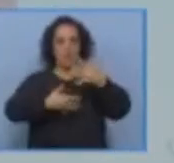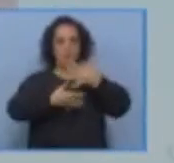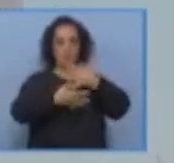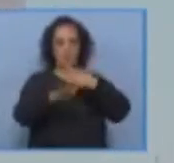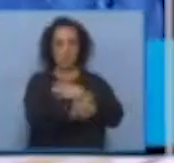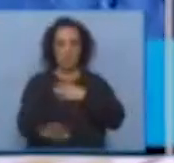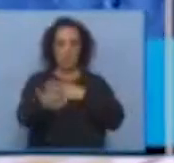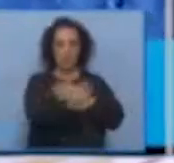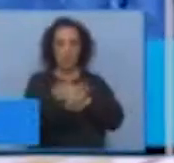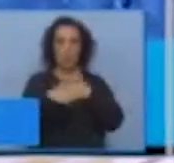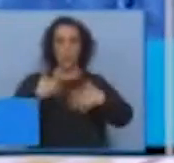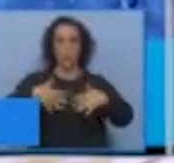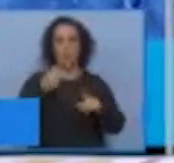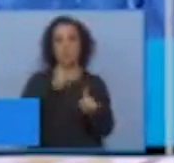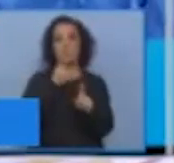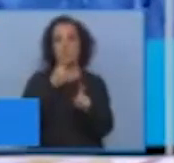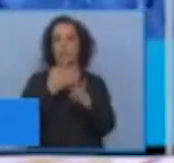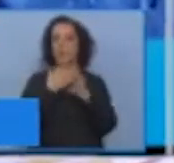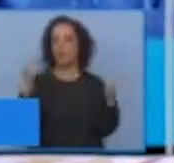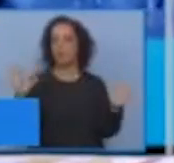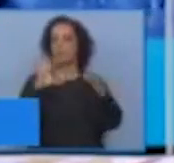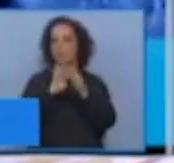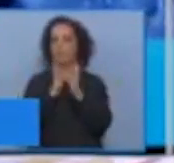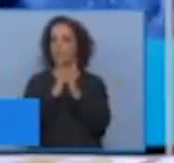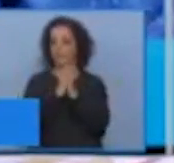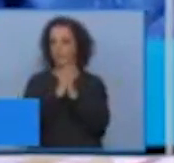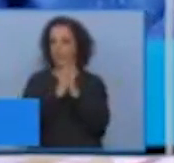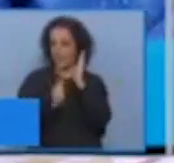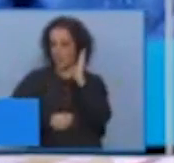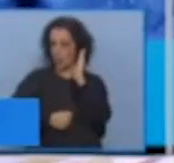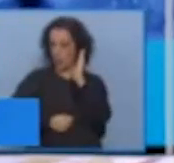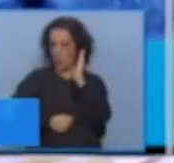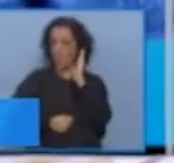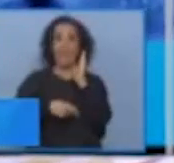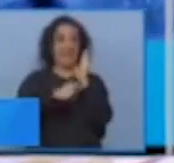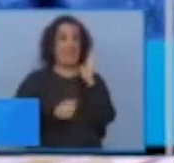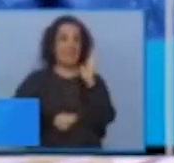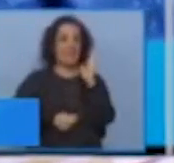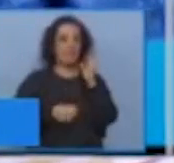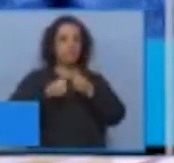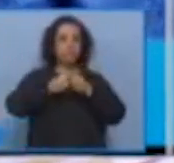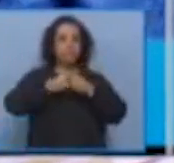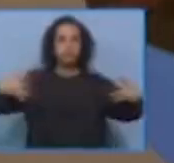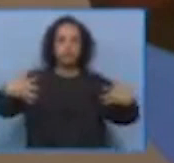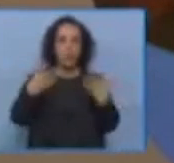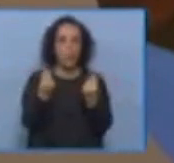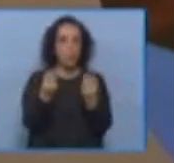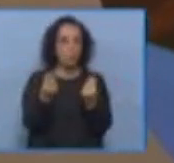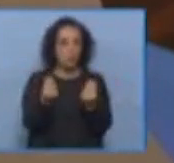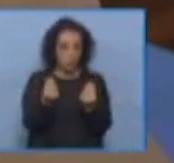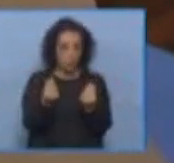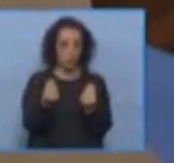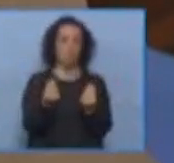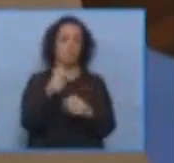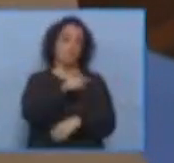entanto, muitos desafios para a Igreja Católica, porque se por um lado agrega 40%... Onde a Igreja cresce muito. Exato, cresce e